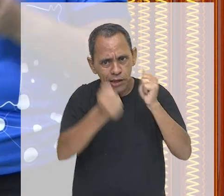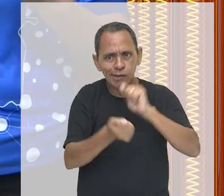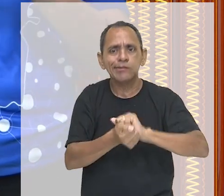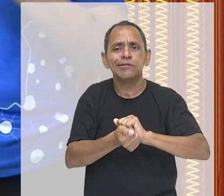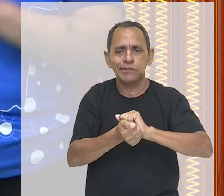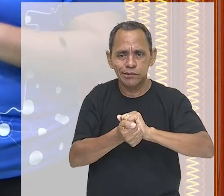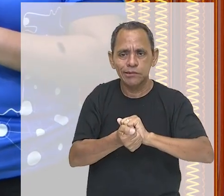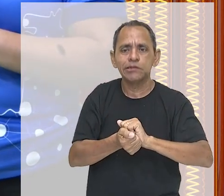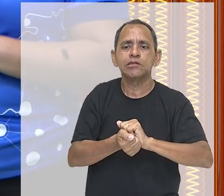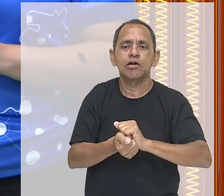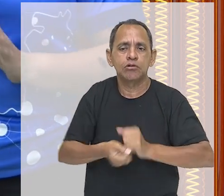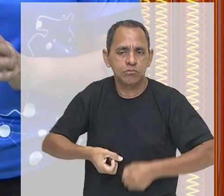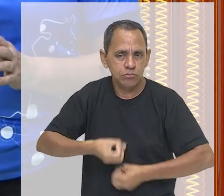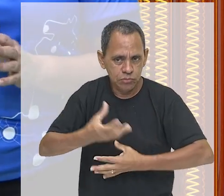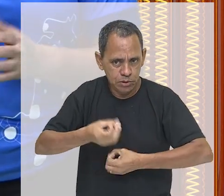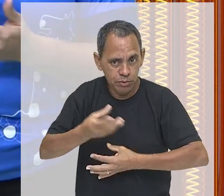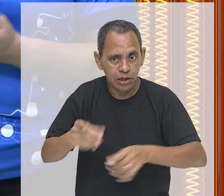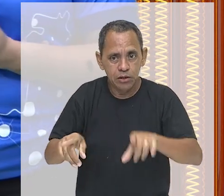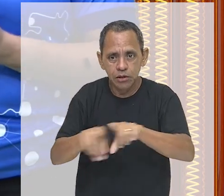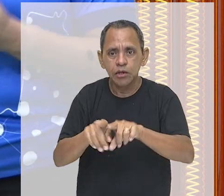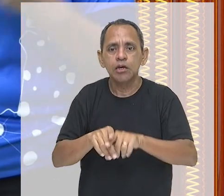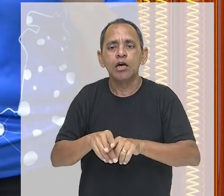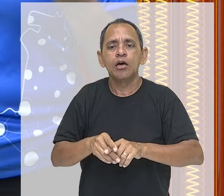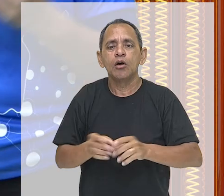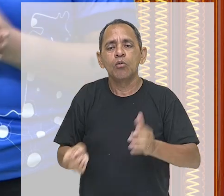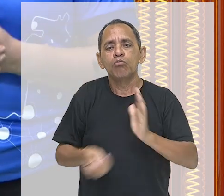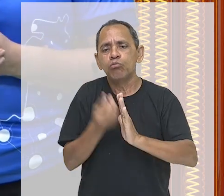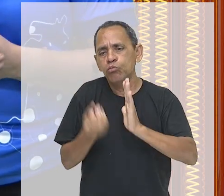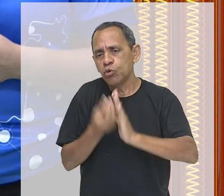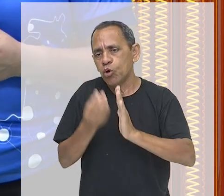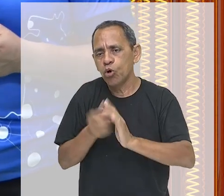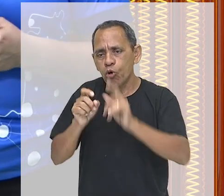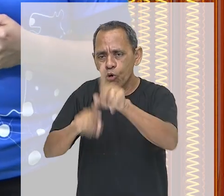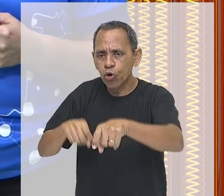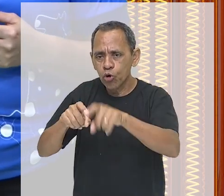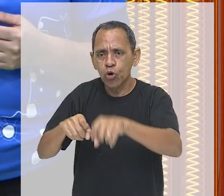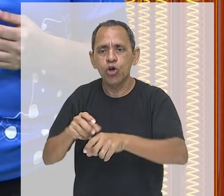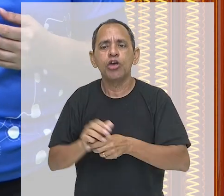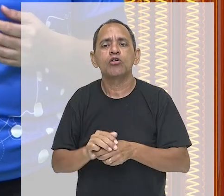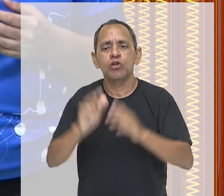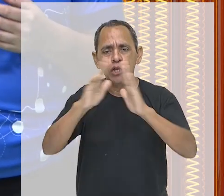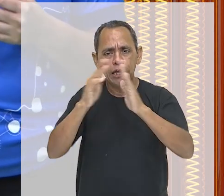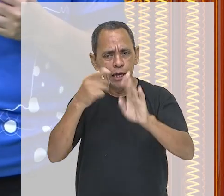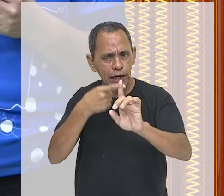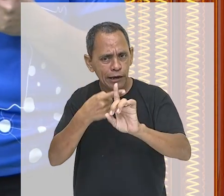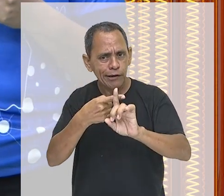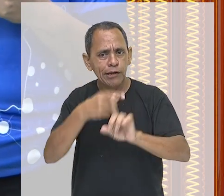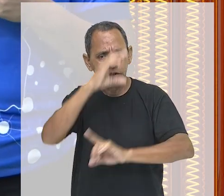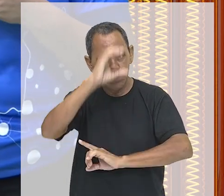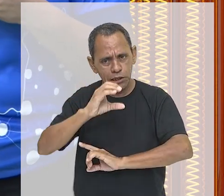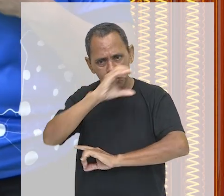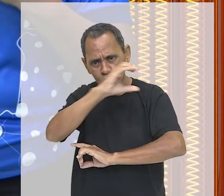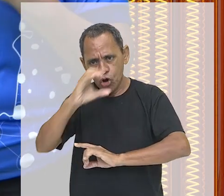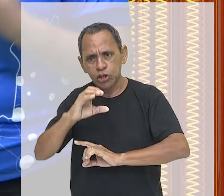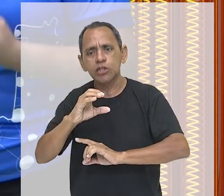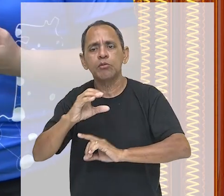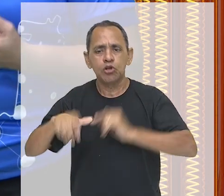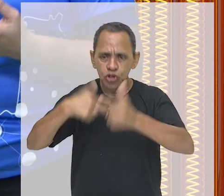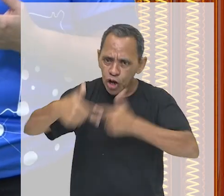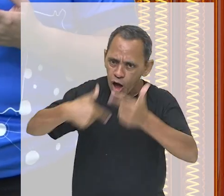a produção agrícola. E a Igreja Católica, ela acabava promovendo aí valores ao trabalho duro ali e